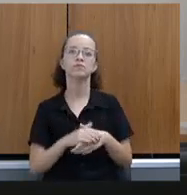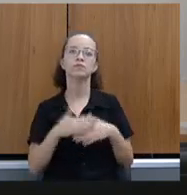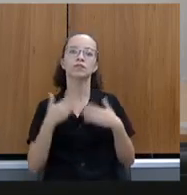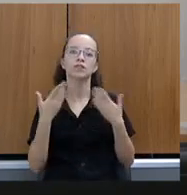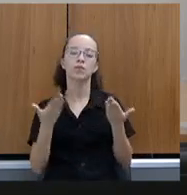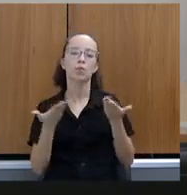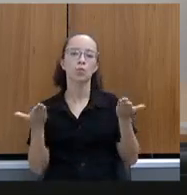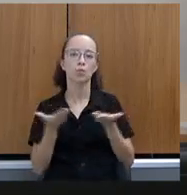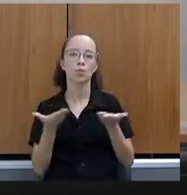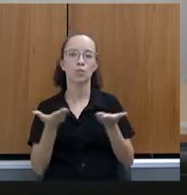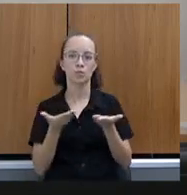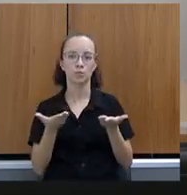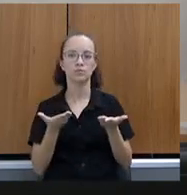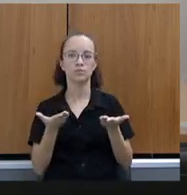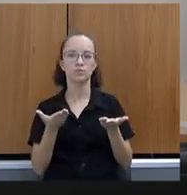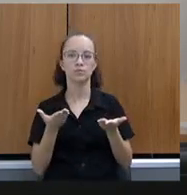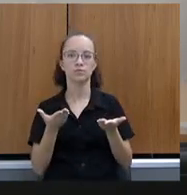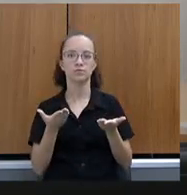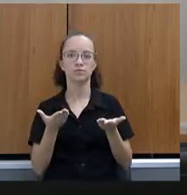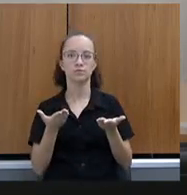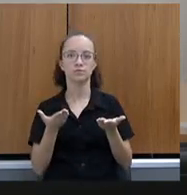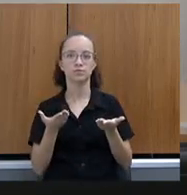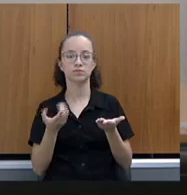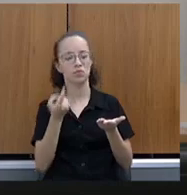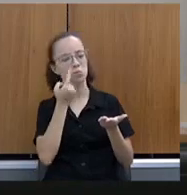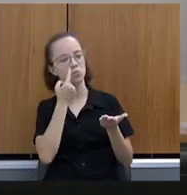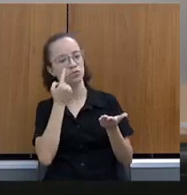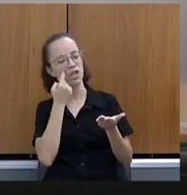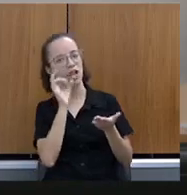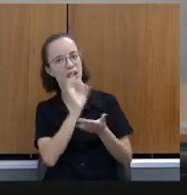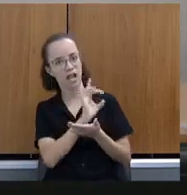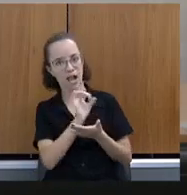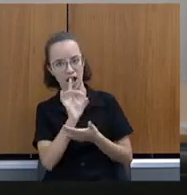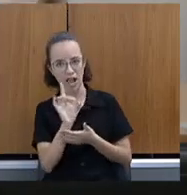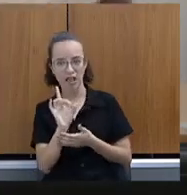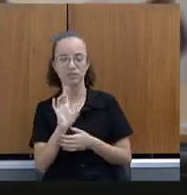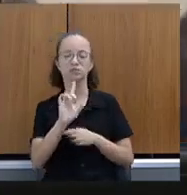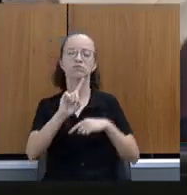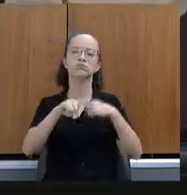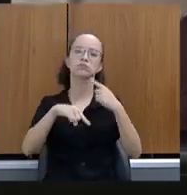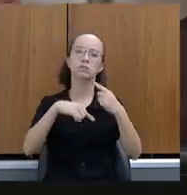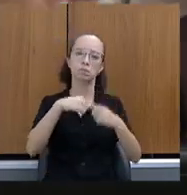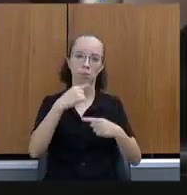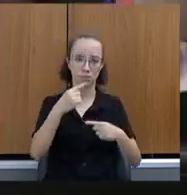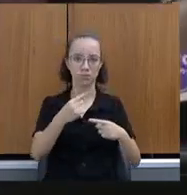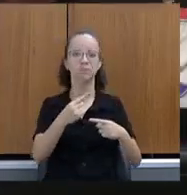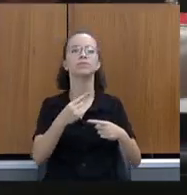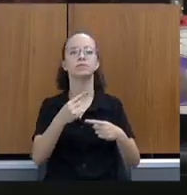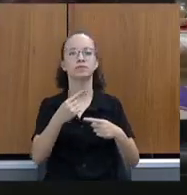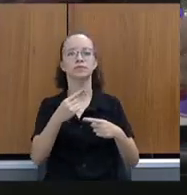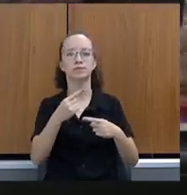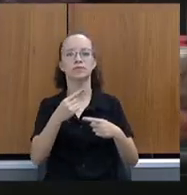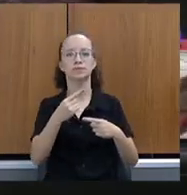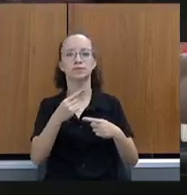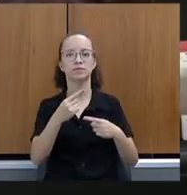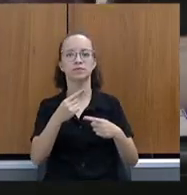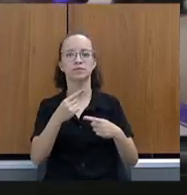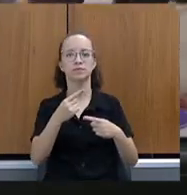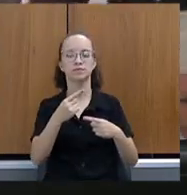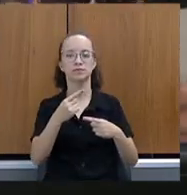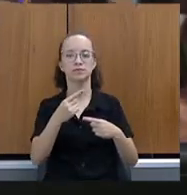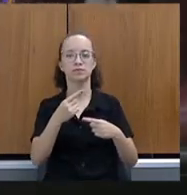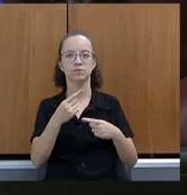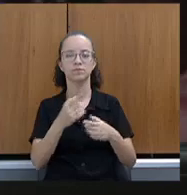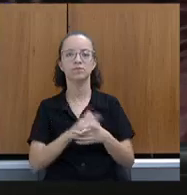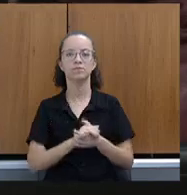passaremos neste momento a apreciação do requerimentos e posteriormente faremos aqui as considerações finais